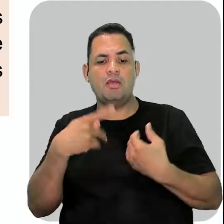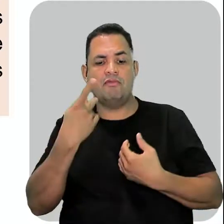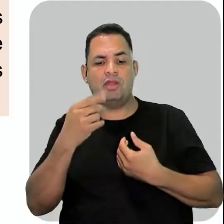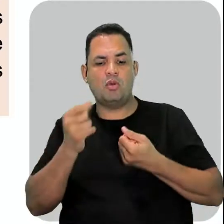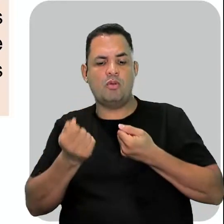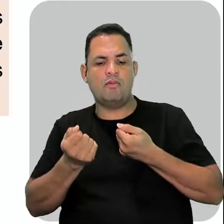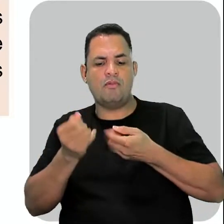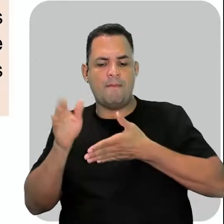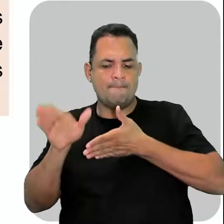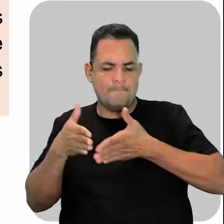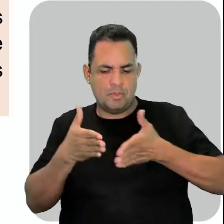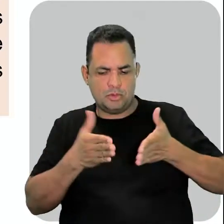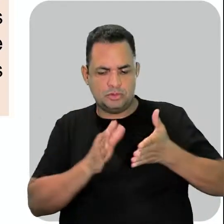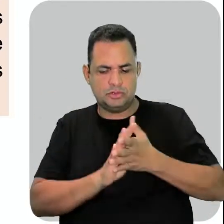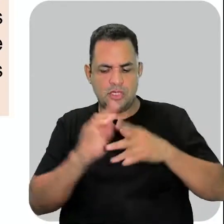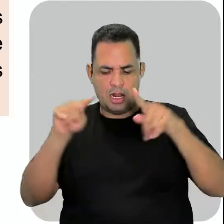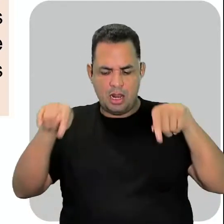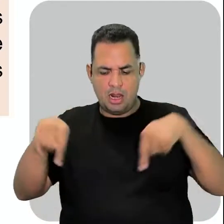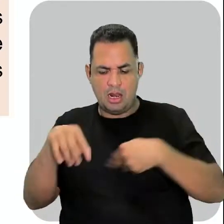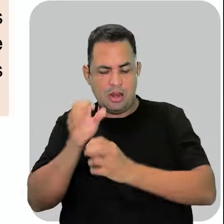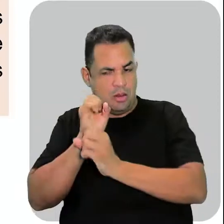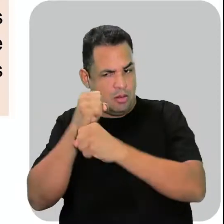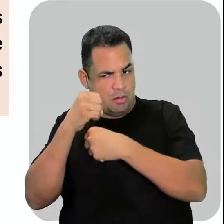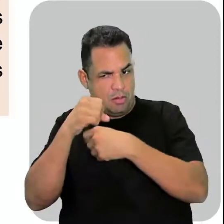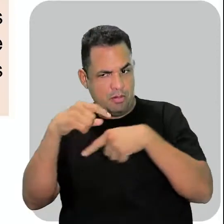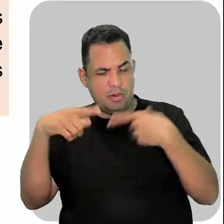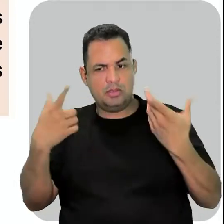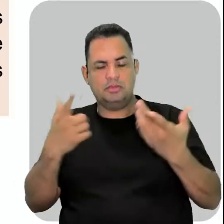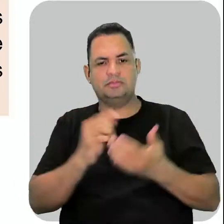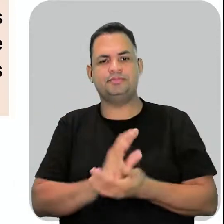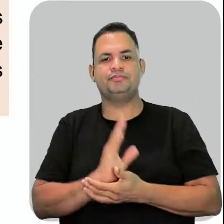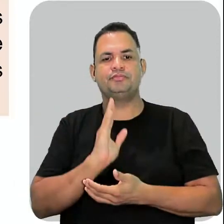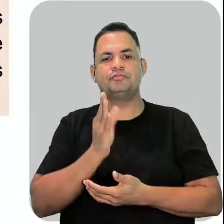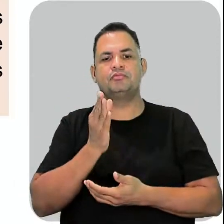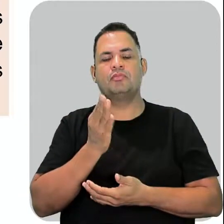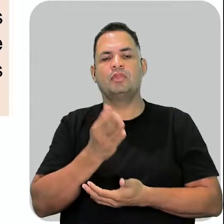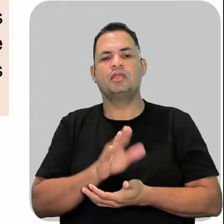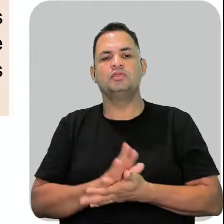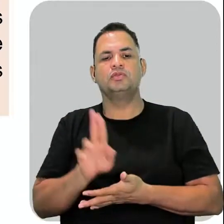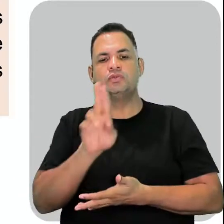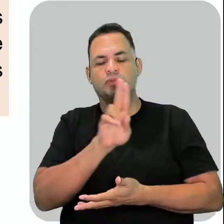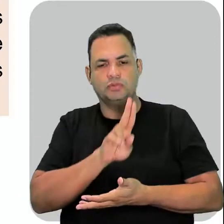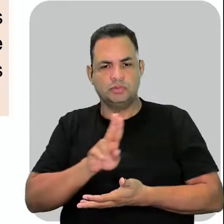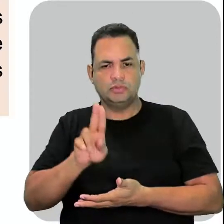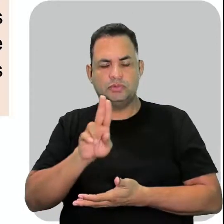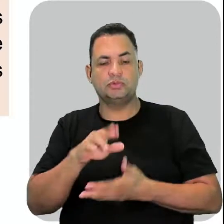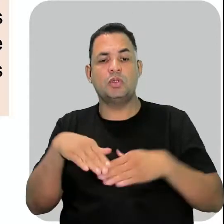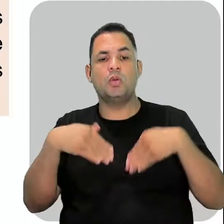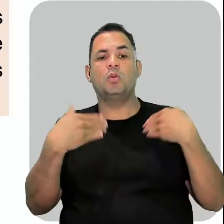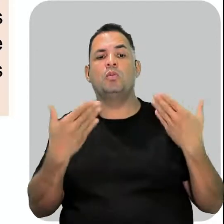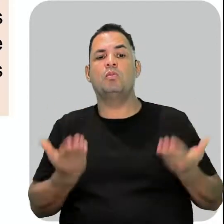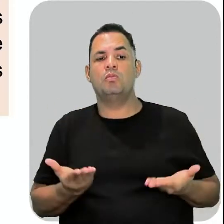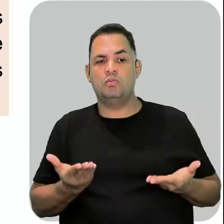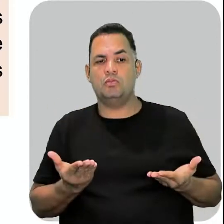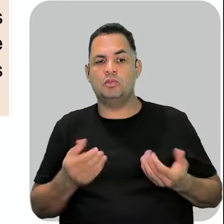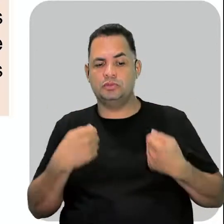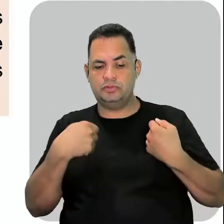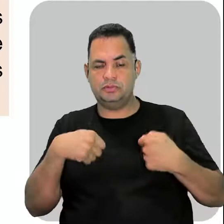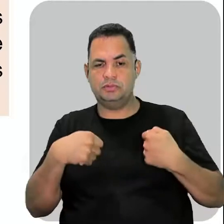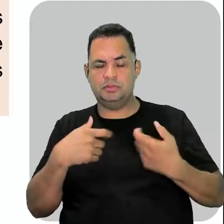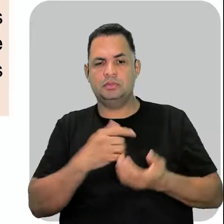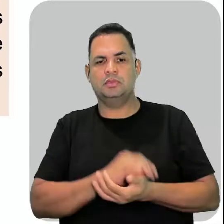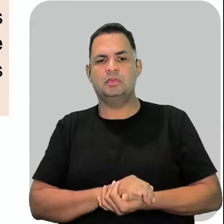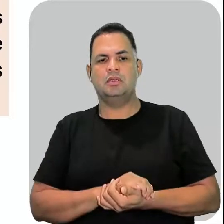um polímero lá no laboratório, tá? Esses secundários só iriam ser utilizados quando